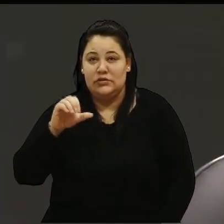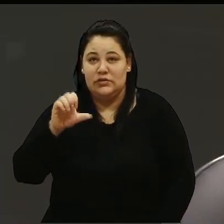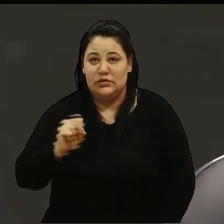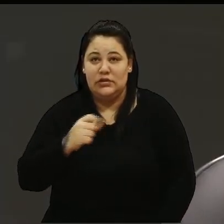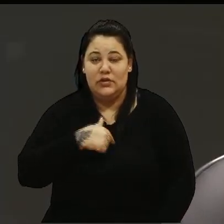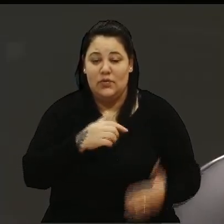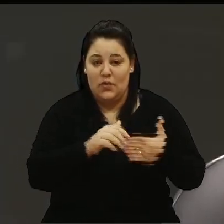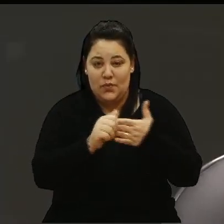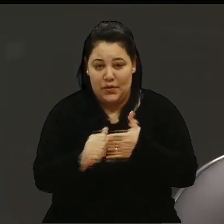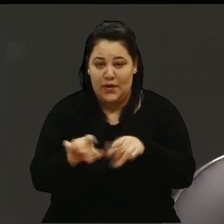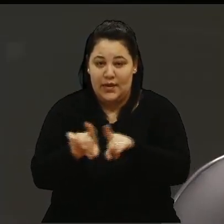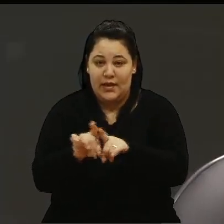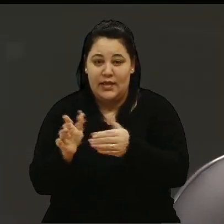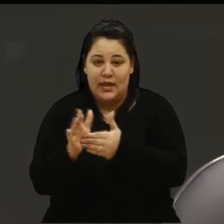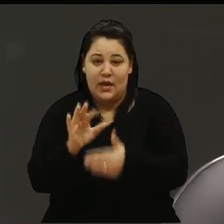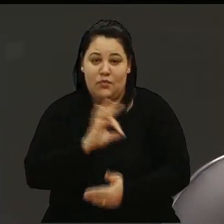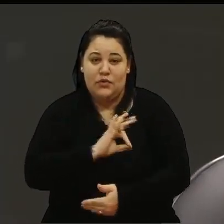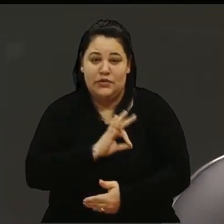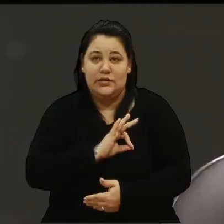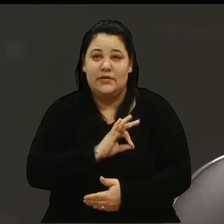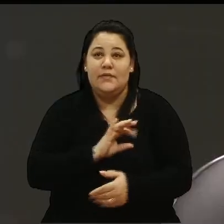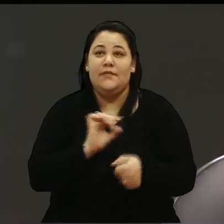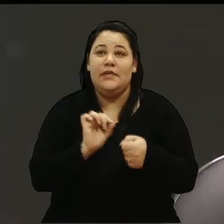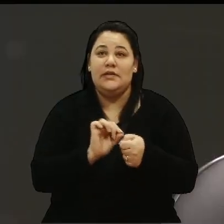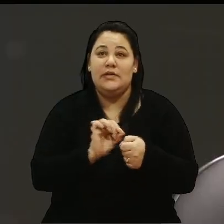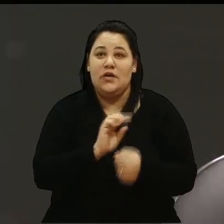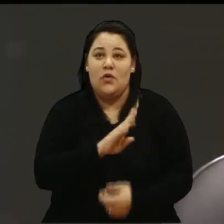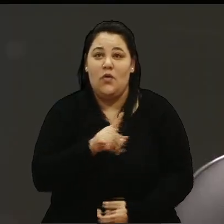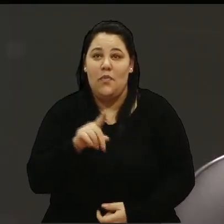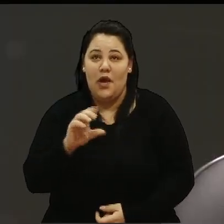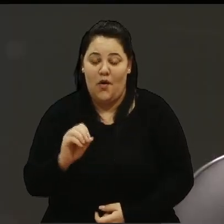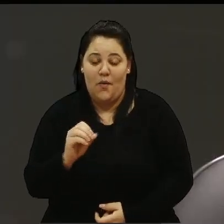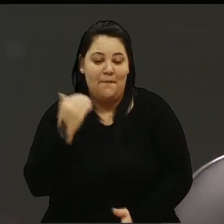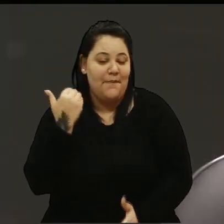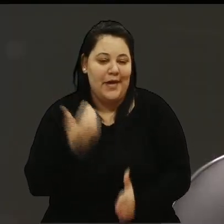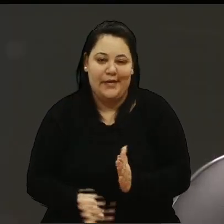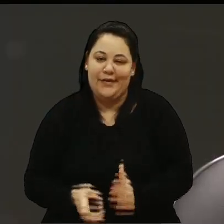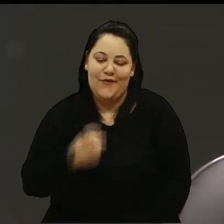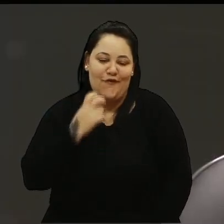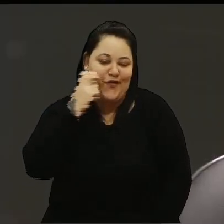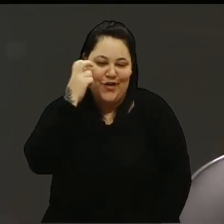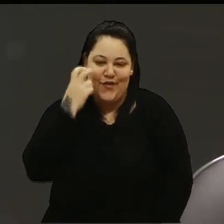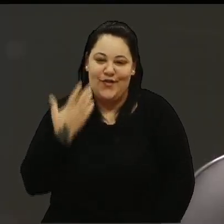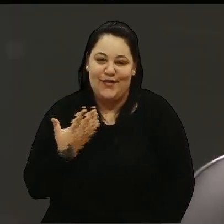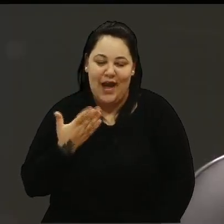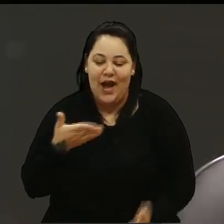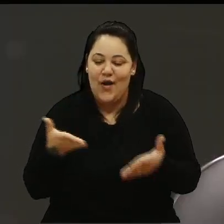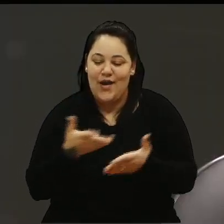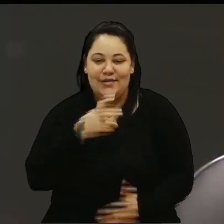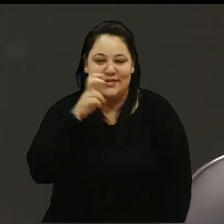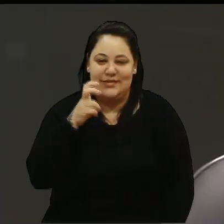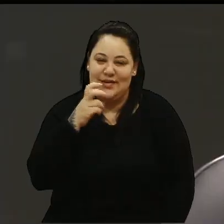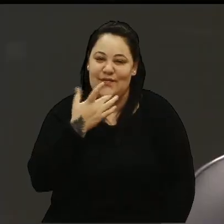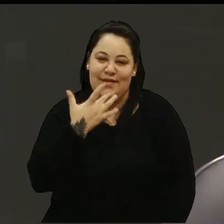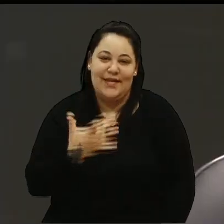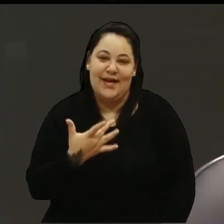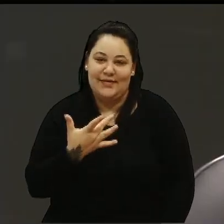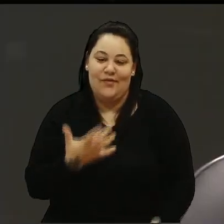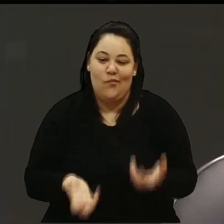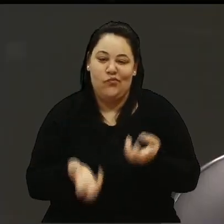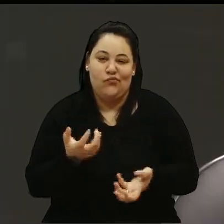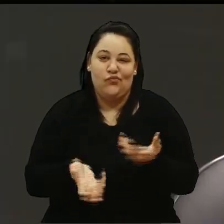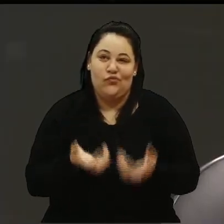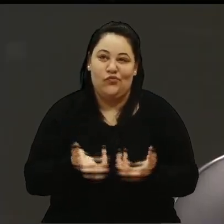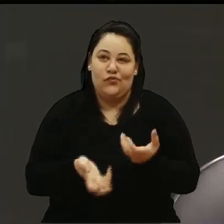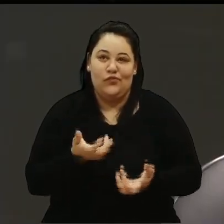polícia para que houvesse o registro de boletim de ocorrência. Parece que perderam a vergonha na cara. Agora é 5 da tarde ateando fogo em container. A gente